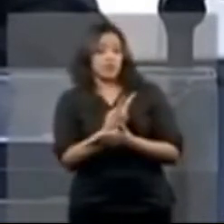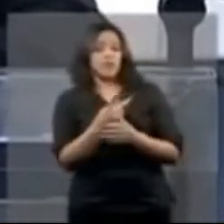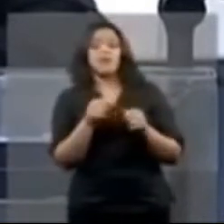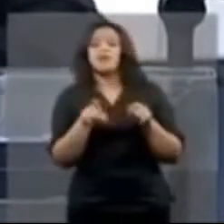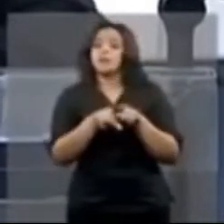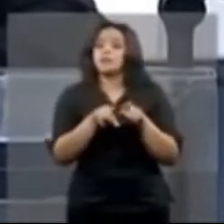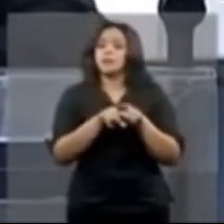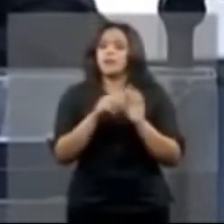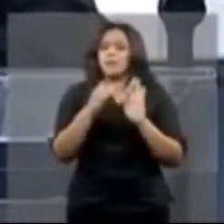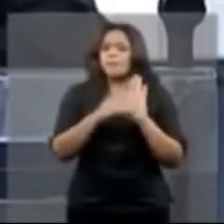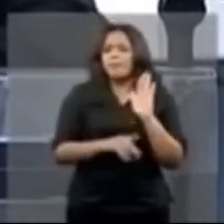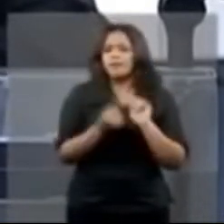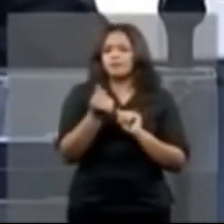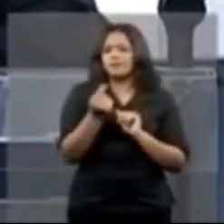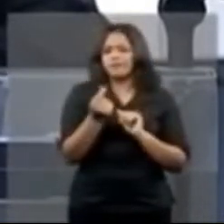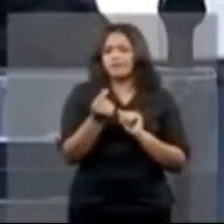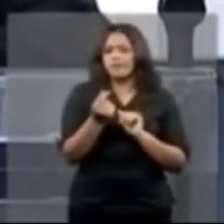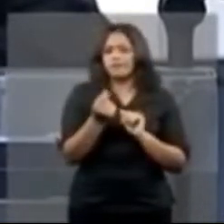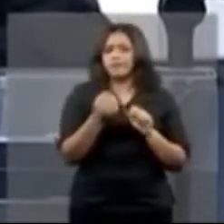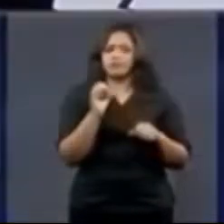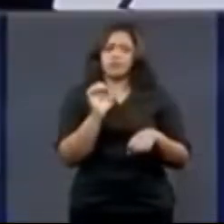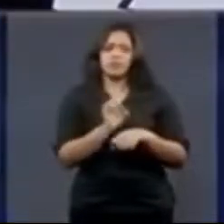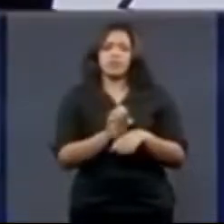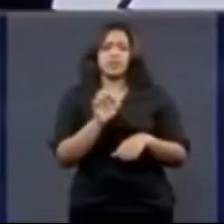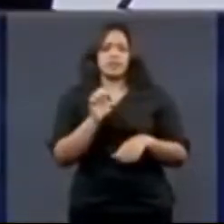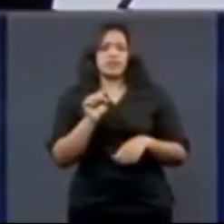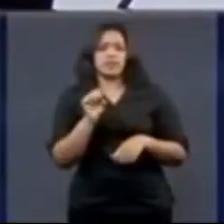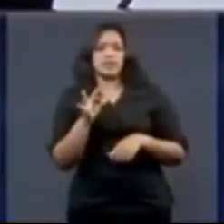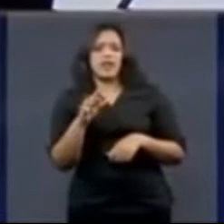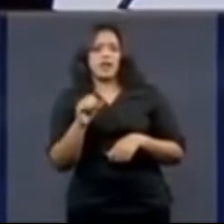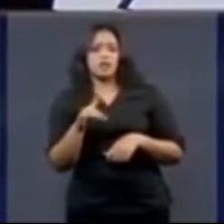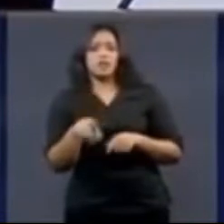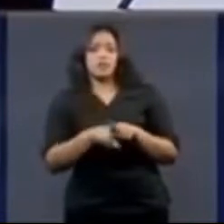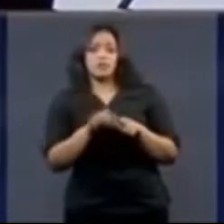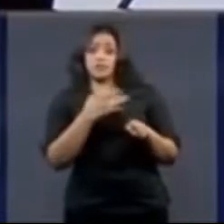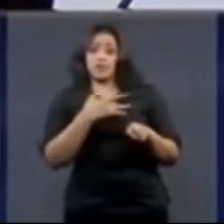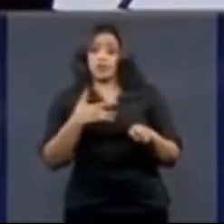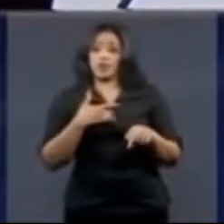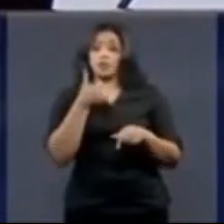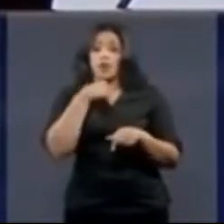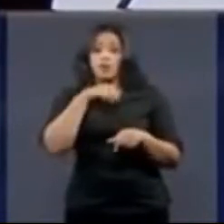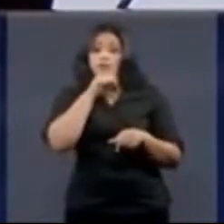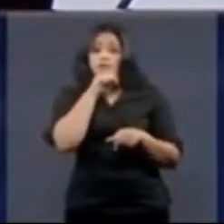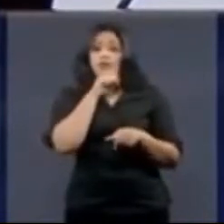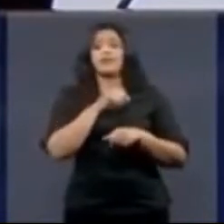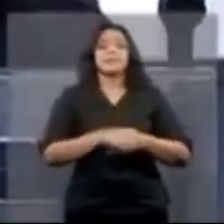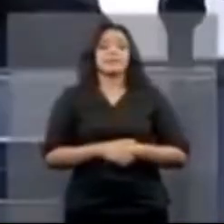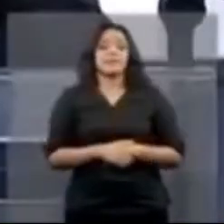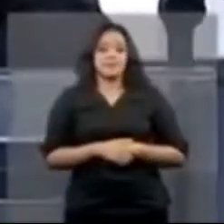menos oneroso ao Estado e altamente salutar às mães.